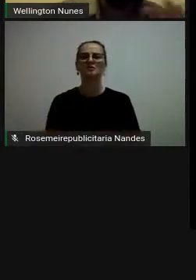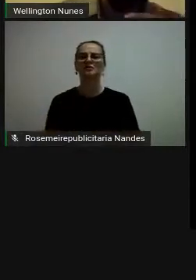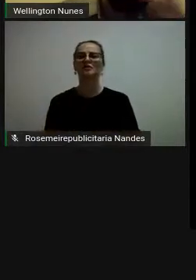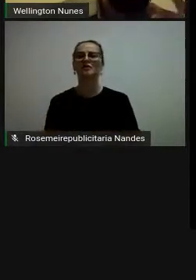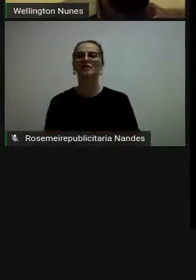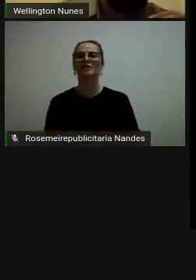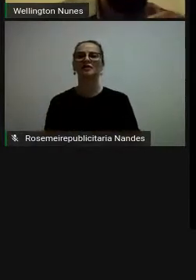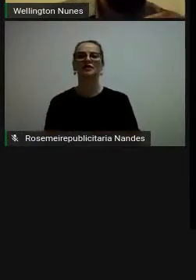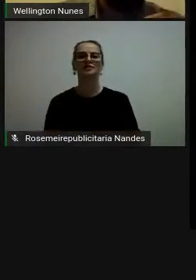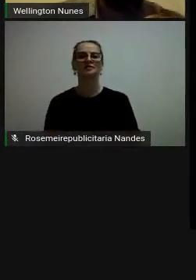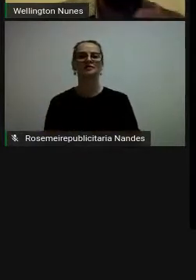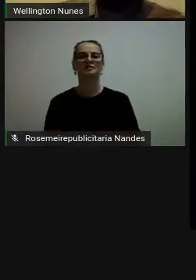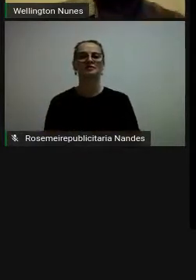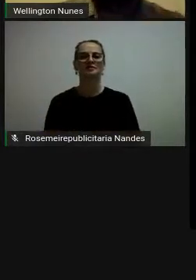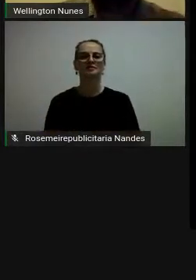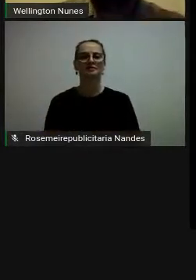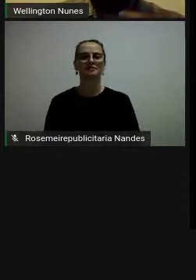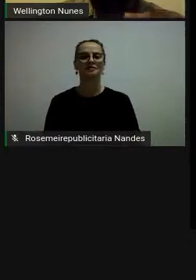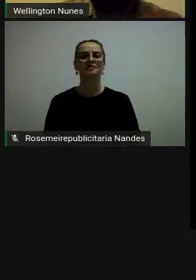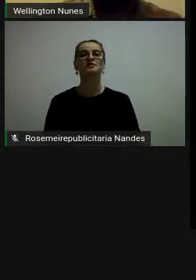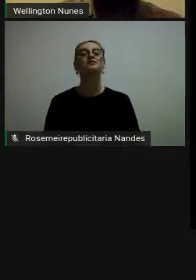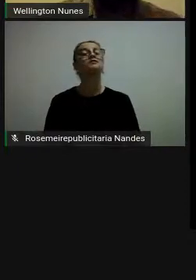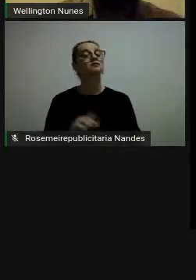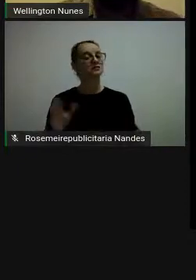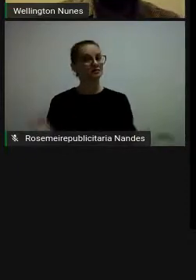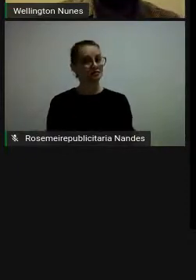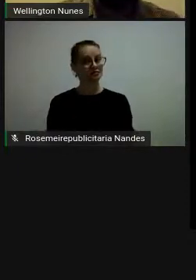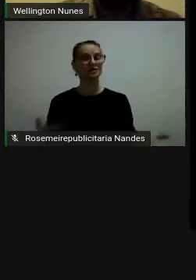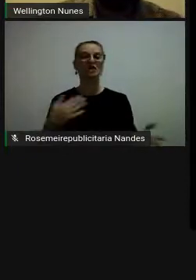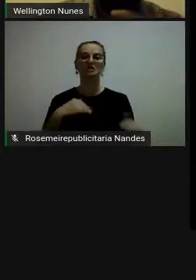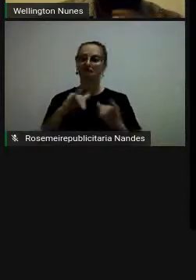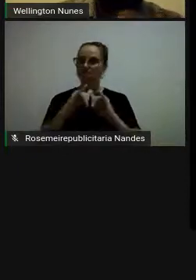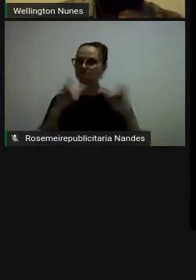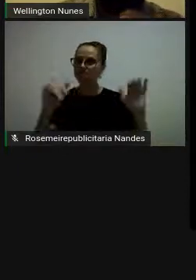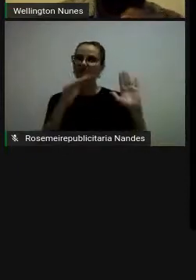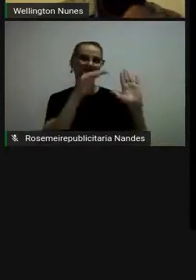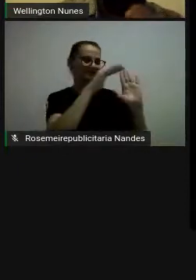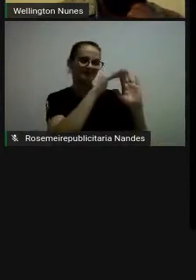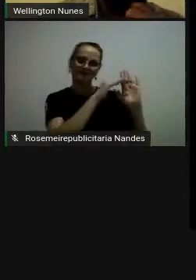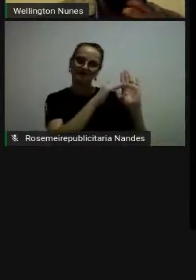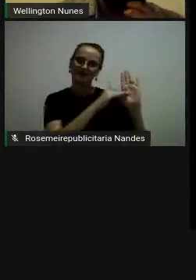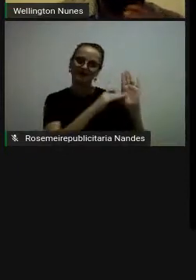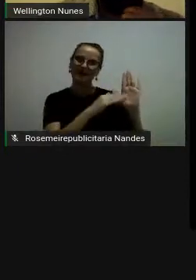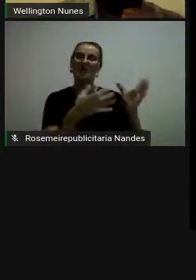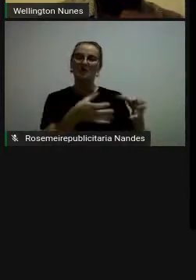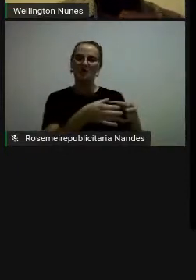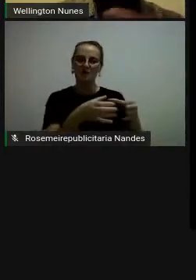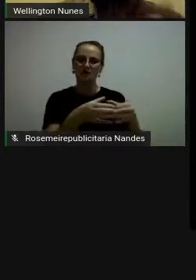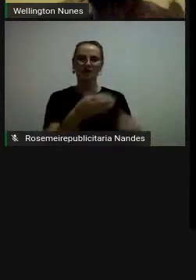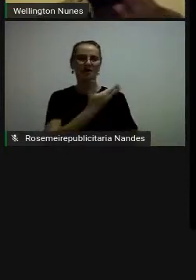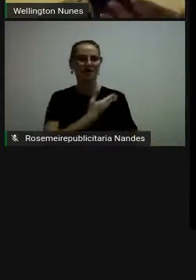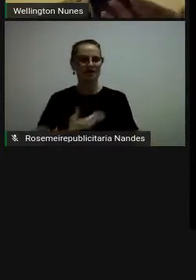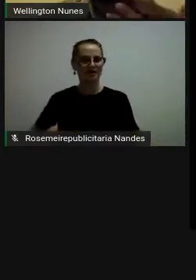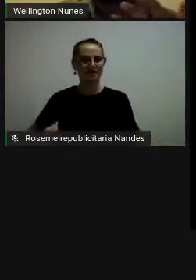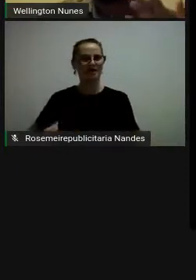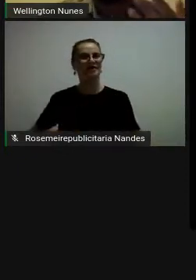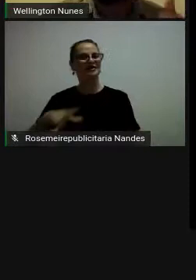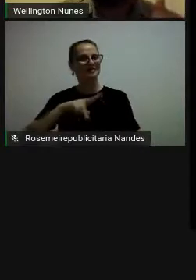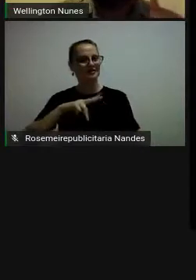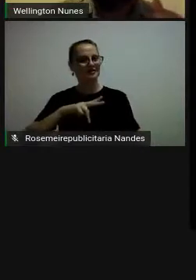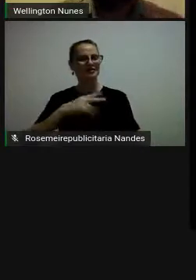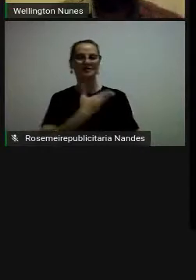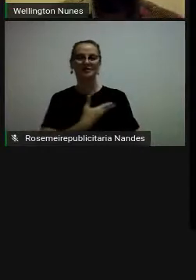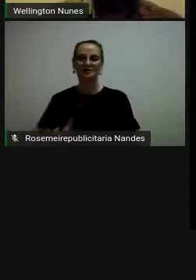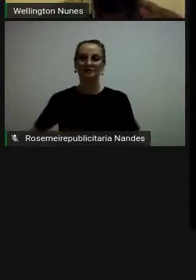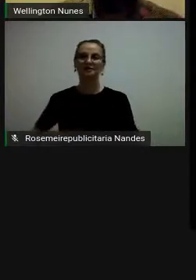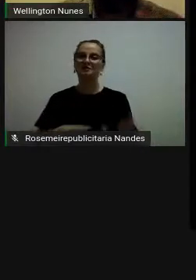Certo, eu falei de alguns órgãos que utilizam, empresas públicas, mas como são criados esses dados